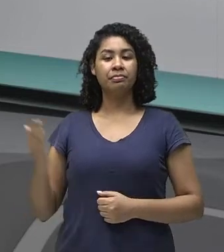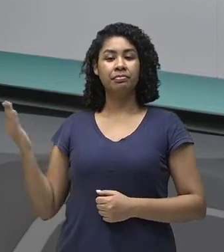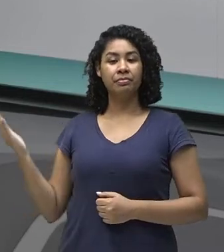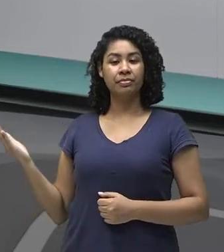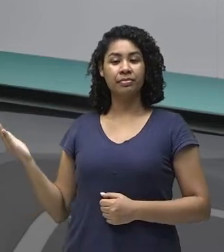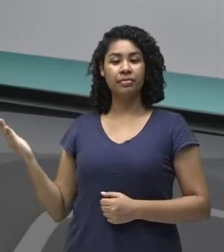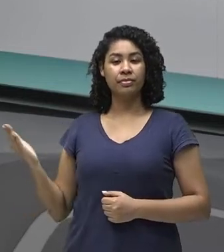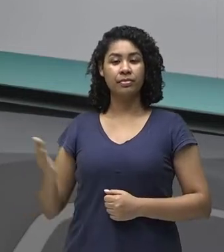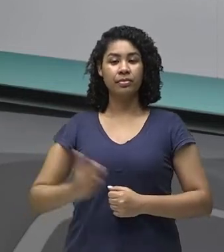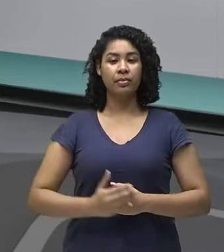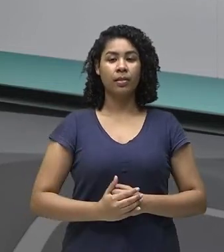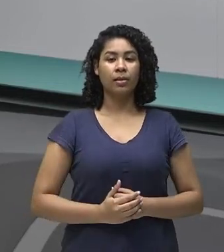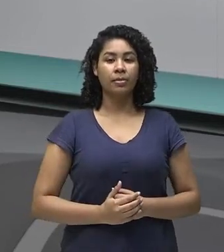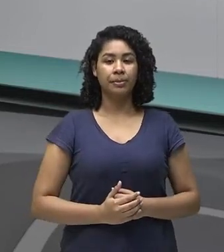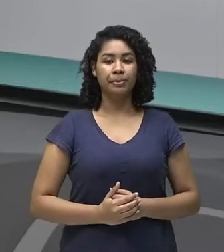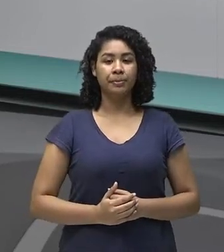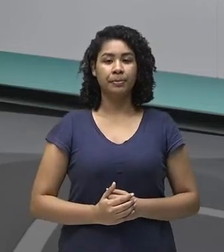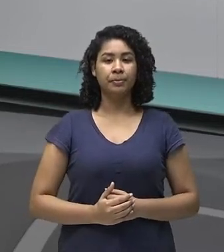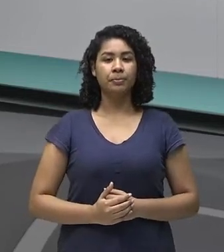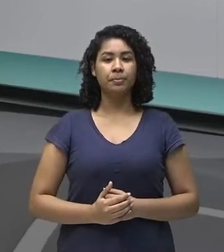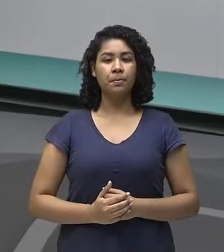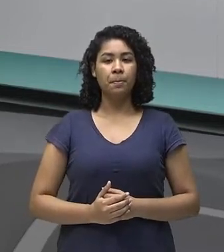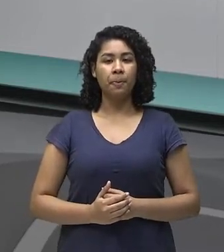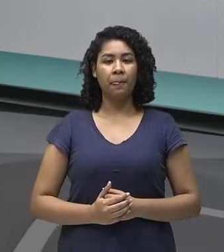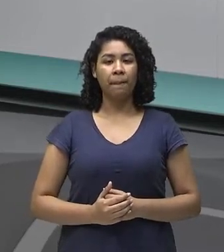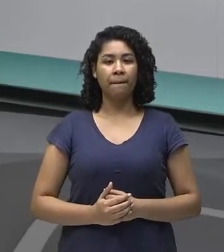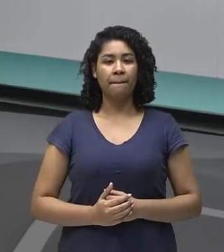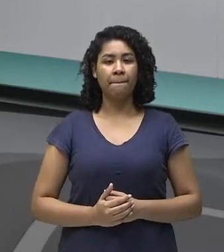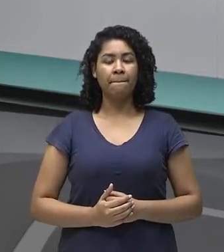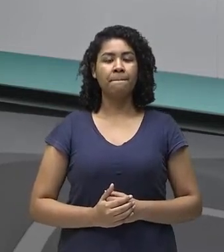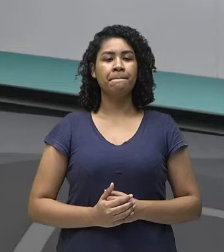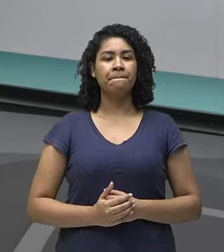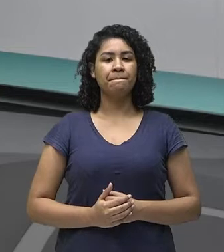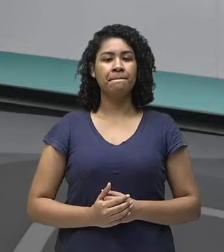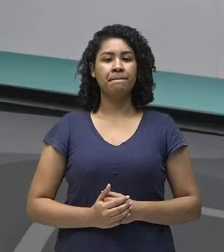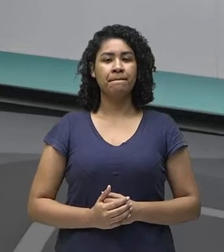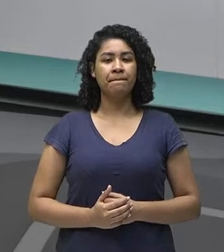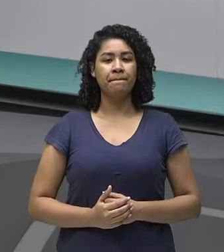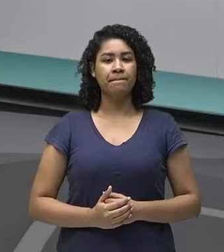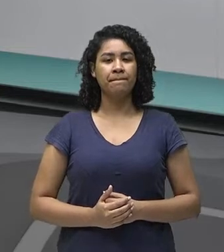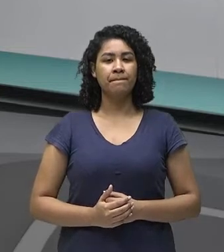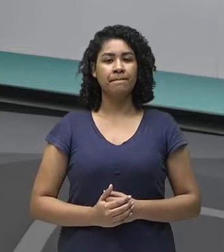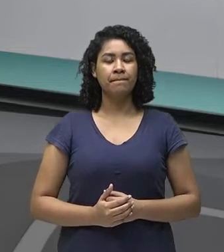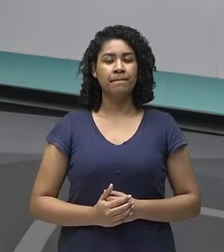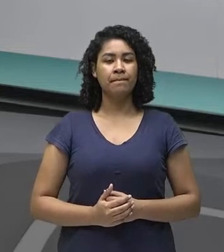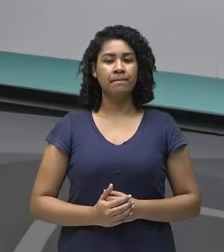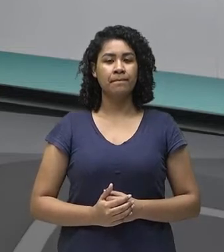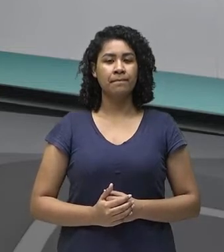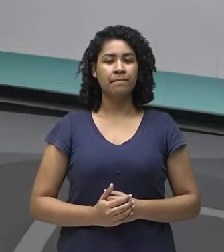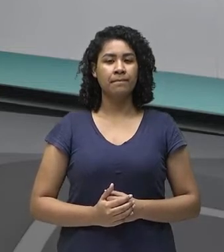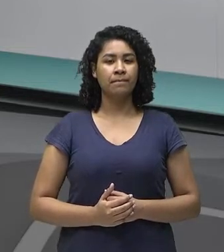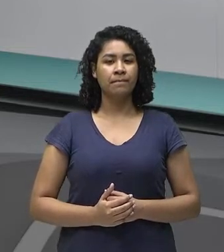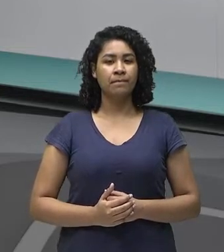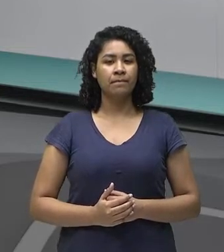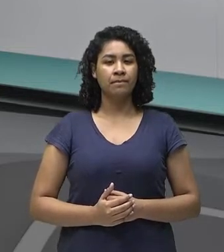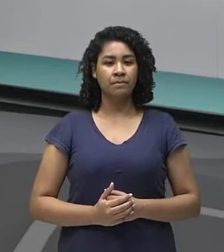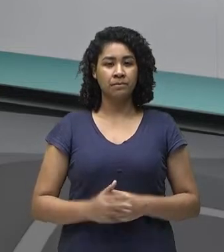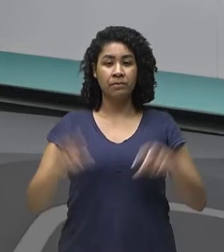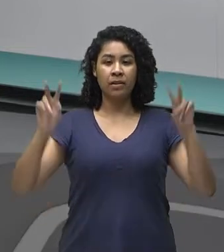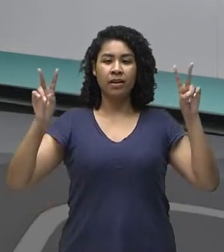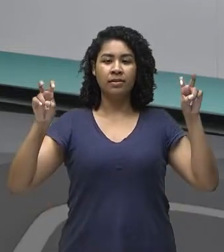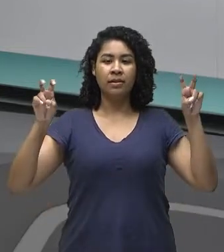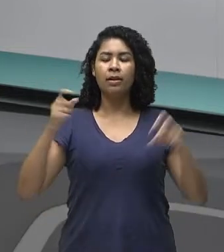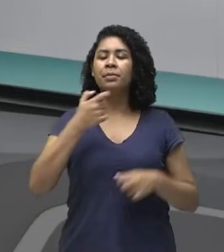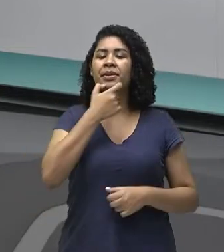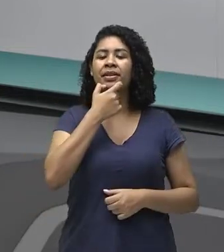lado, nós temos subject pronouns. Subject pronouns. Porque lembra que nós